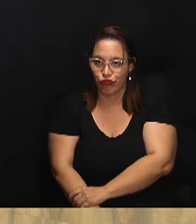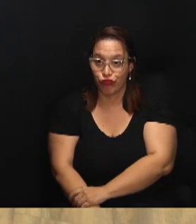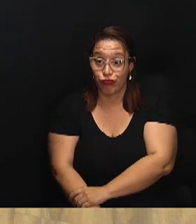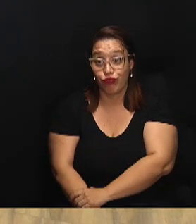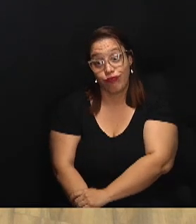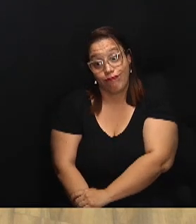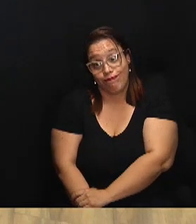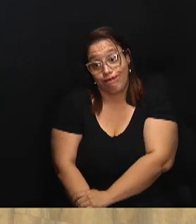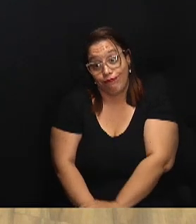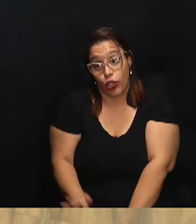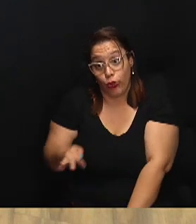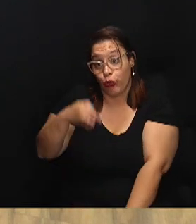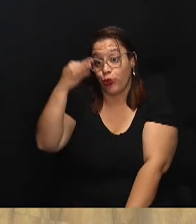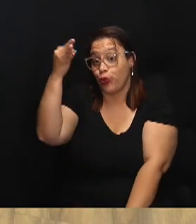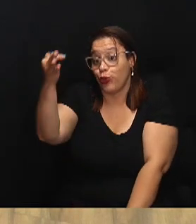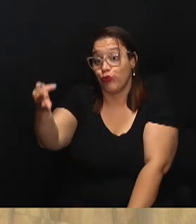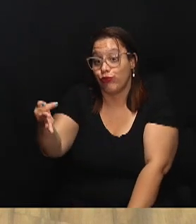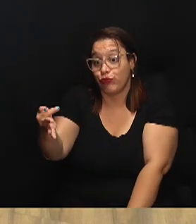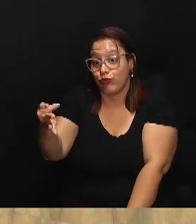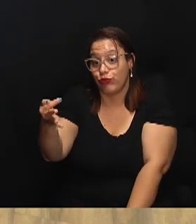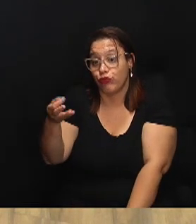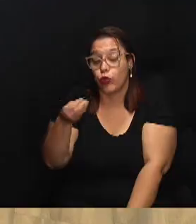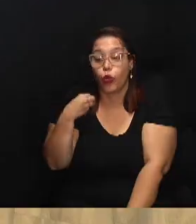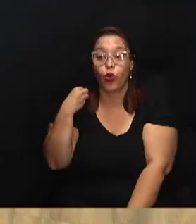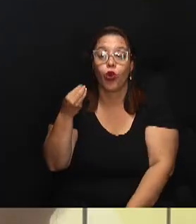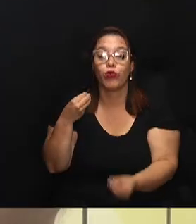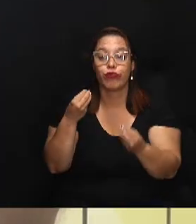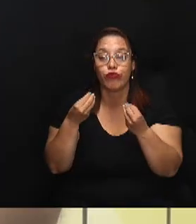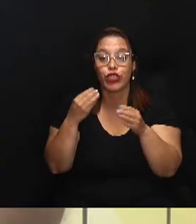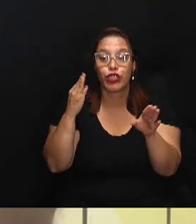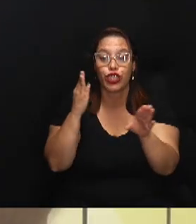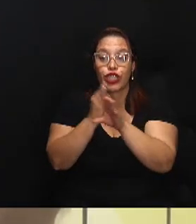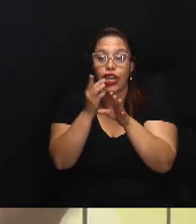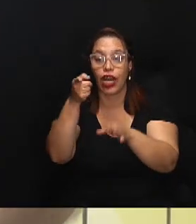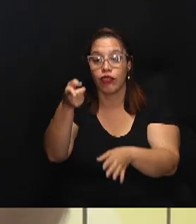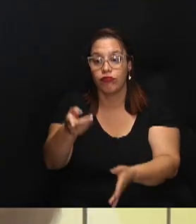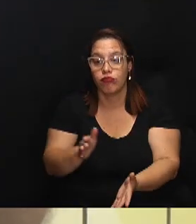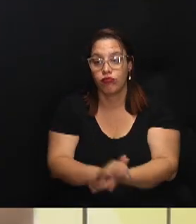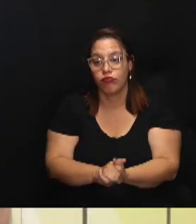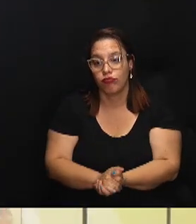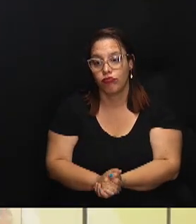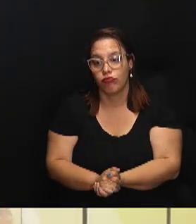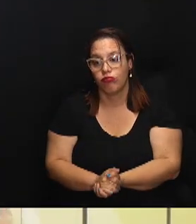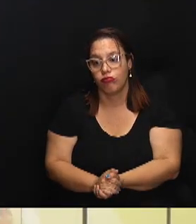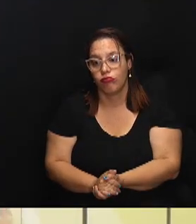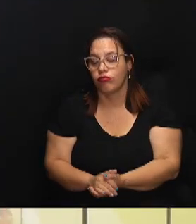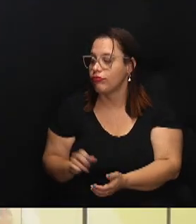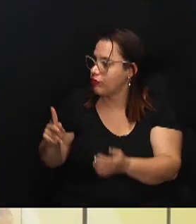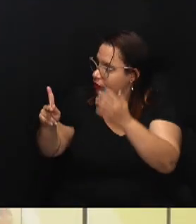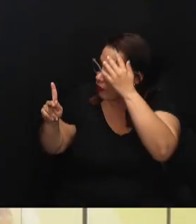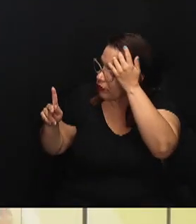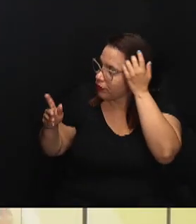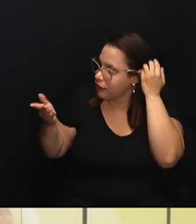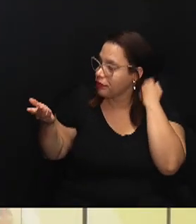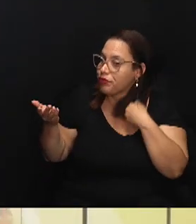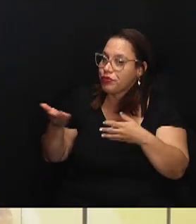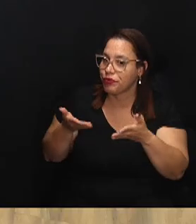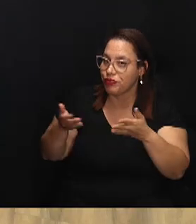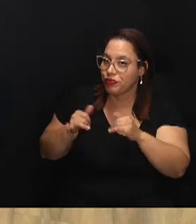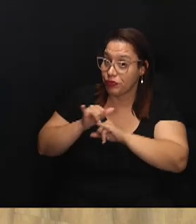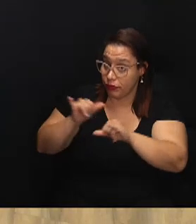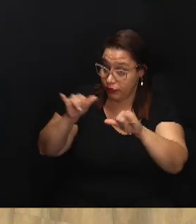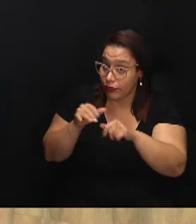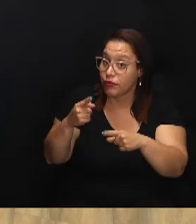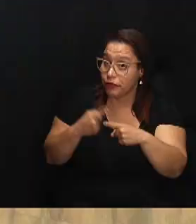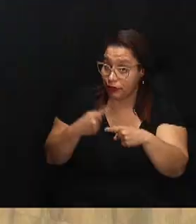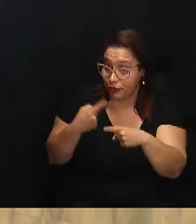reflexão. Para onde estamos caminhando? Isso é uma coisa macra, uma coisa polis, né? Uma coisa política da comunidade, né? Certo. Agora a gente vai de notícia porque,